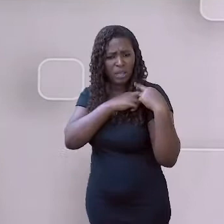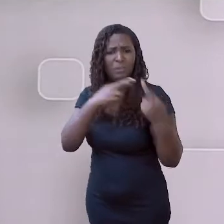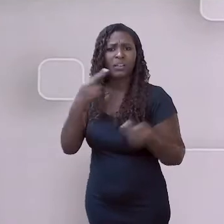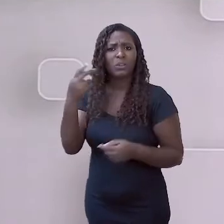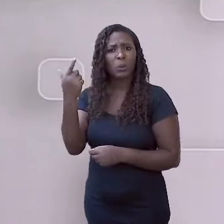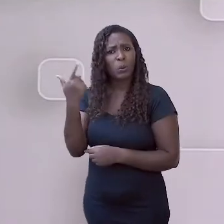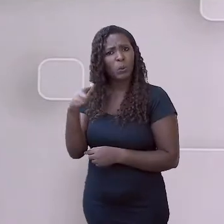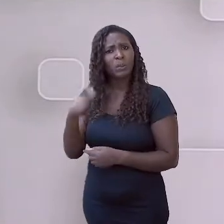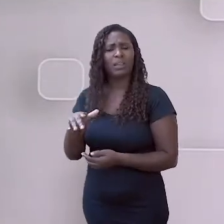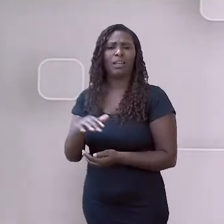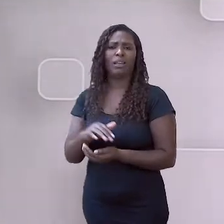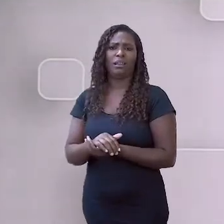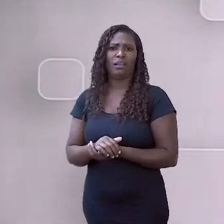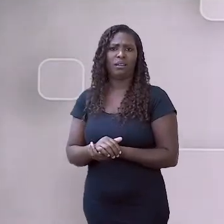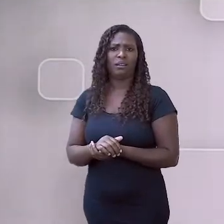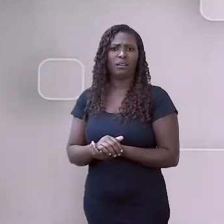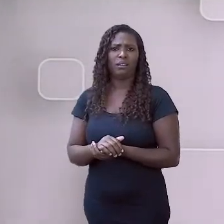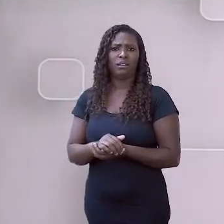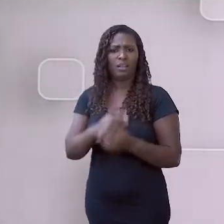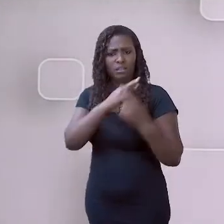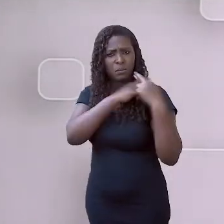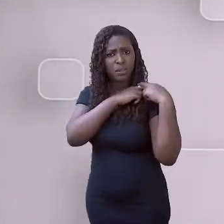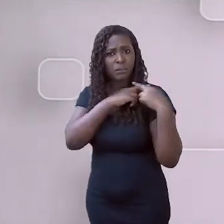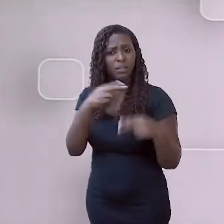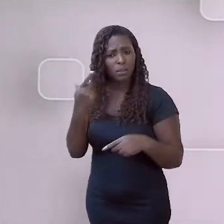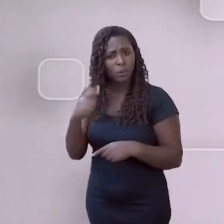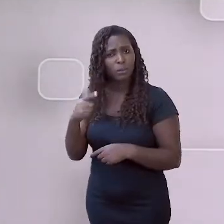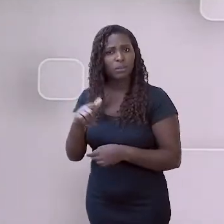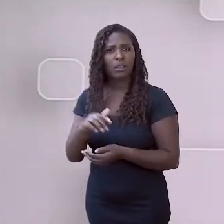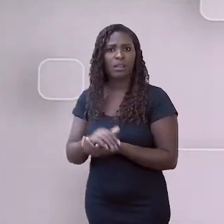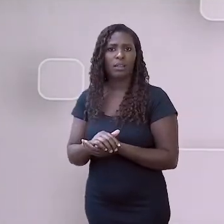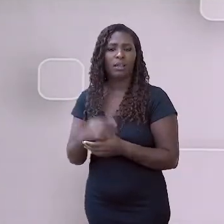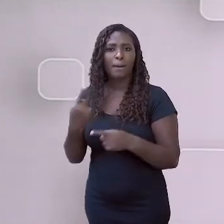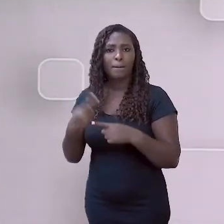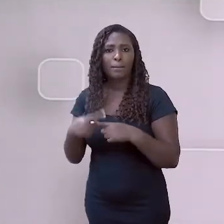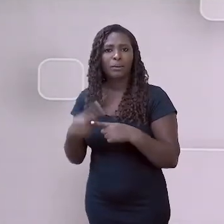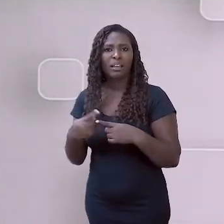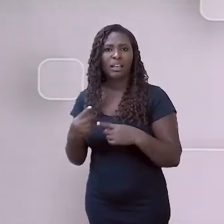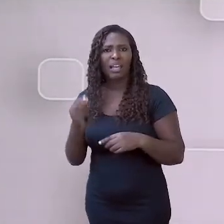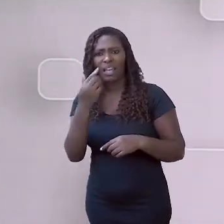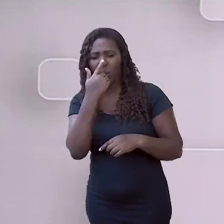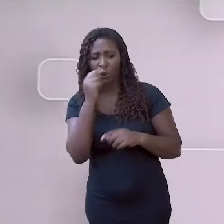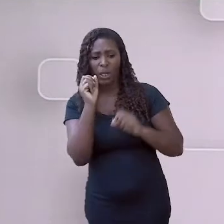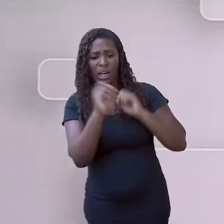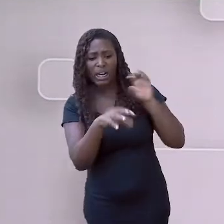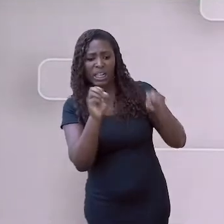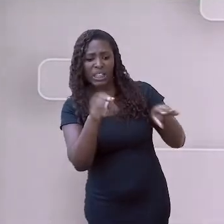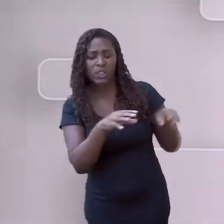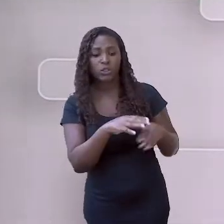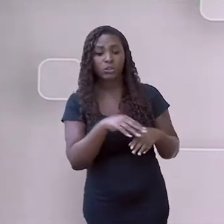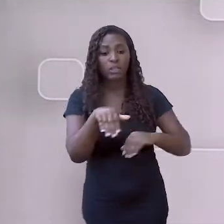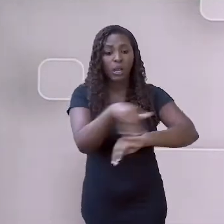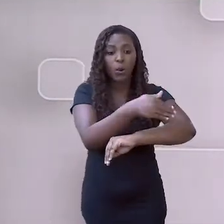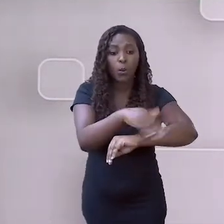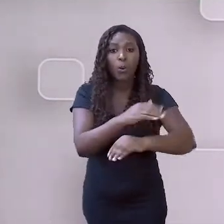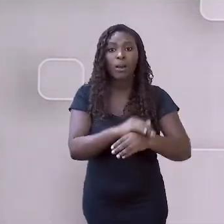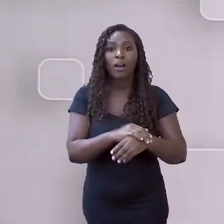E as consequências no mundo globalizado, ela não é local. Ela